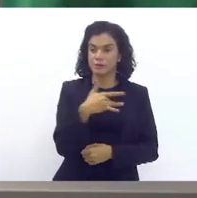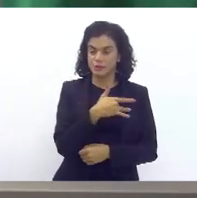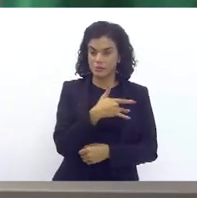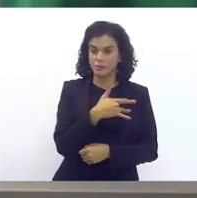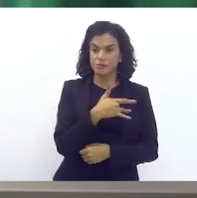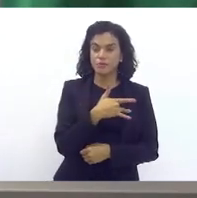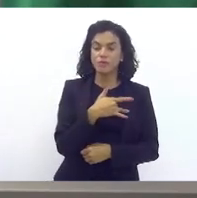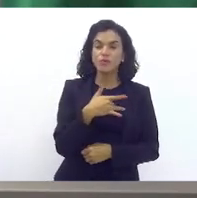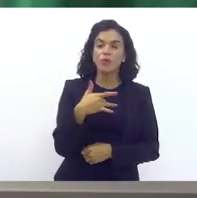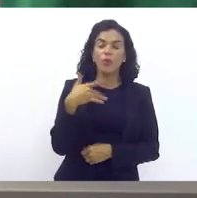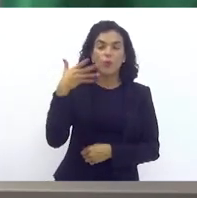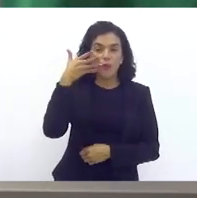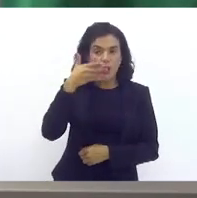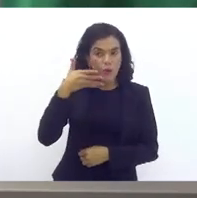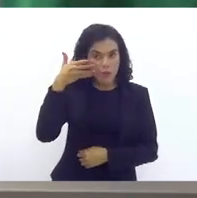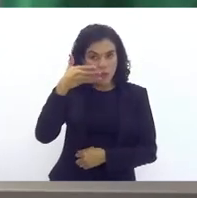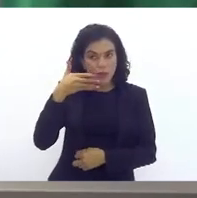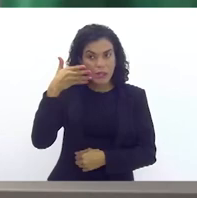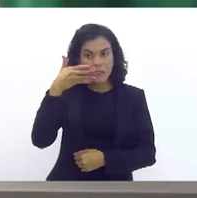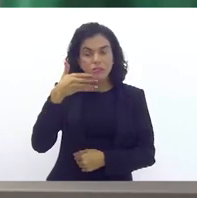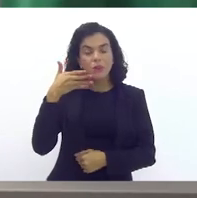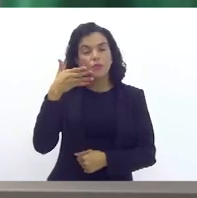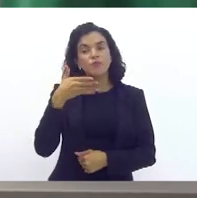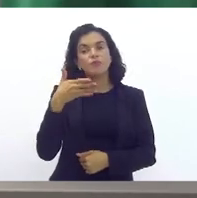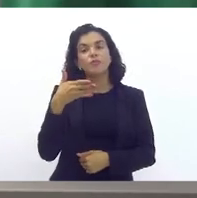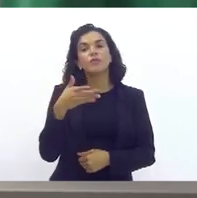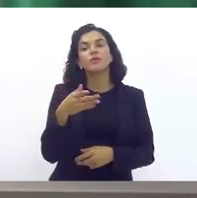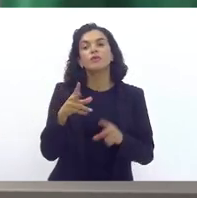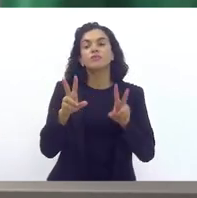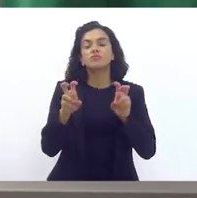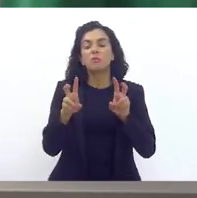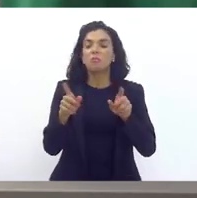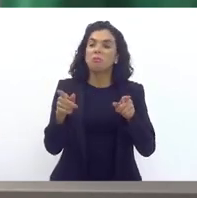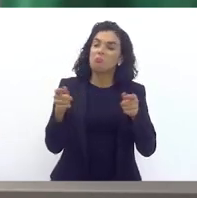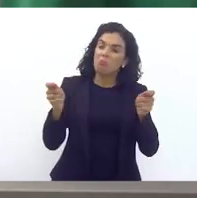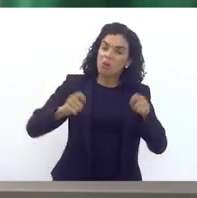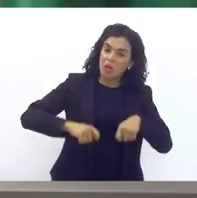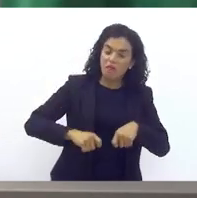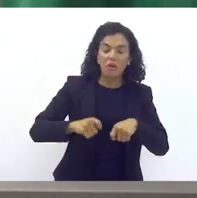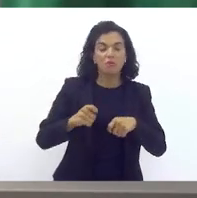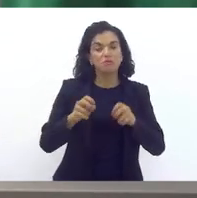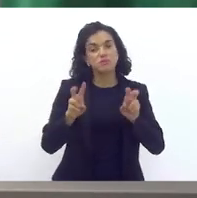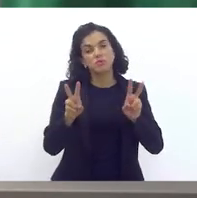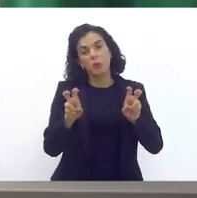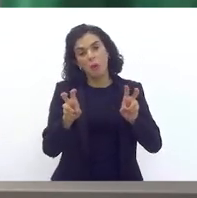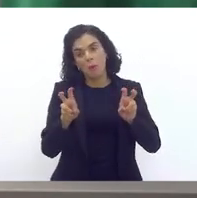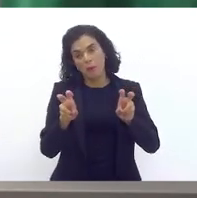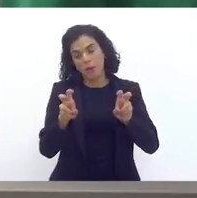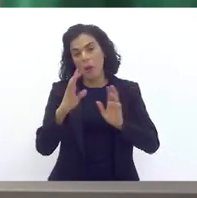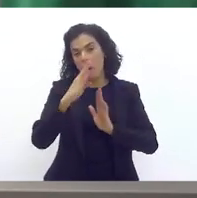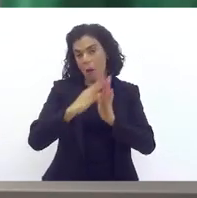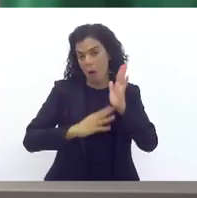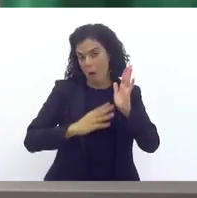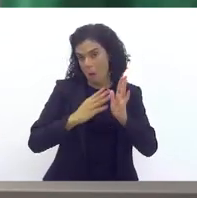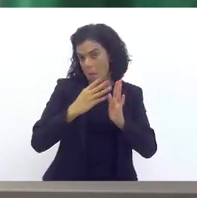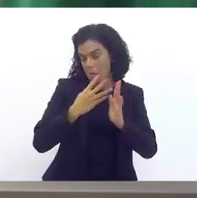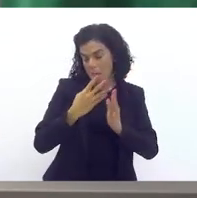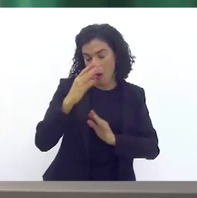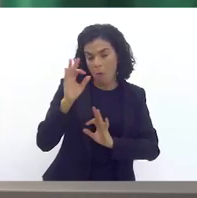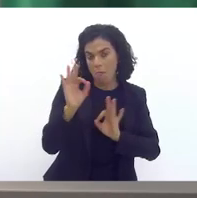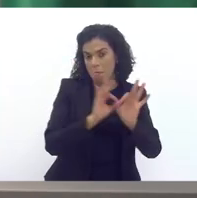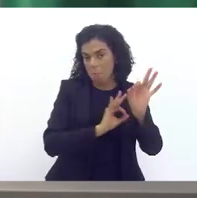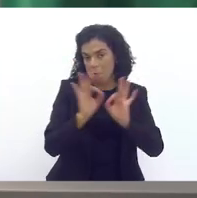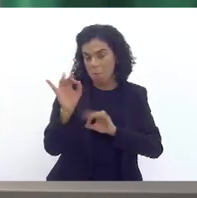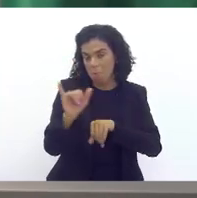com as argumentações das implicações que poderiam haver com relação ao plano de recuperação fiscal.